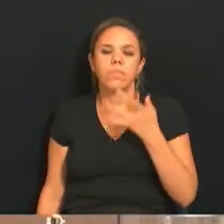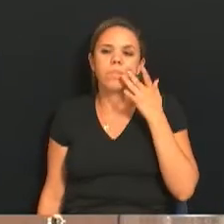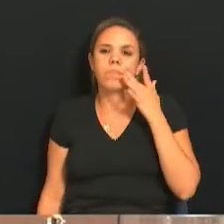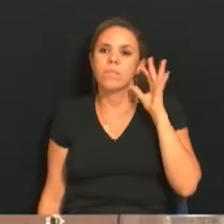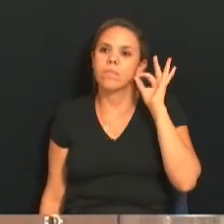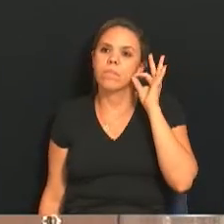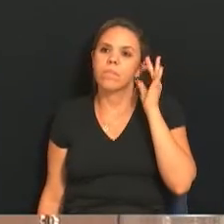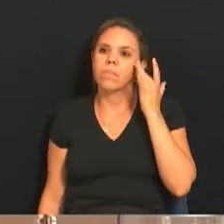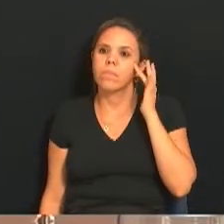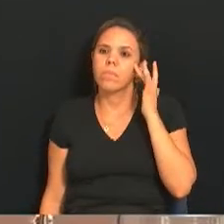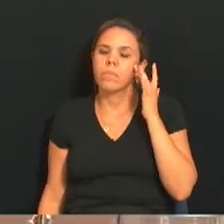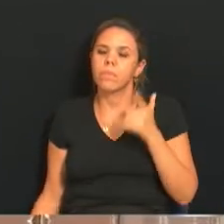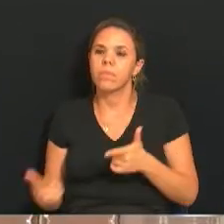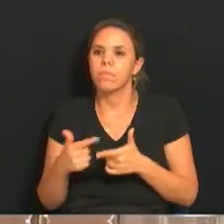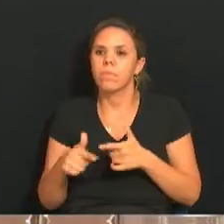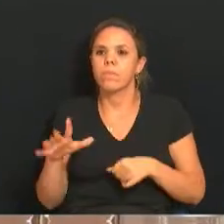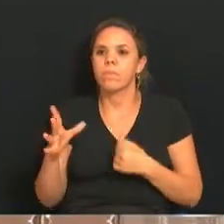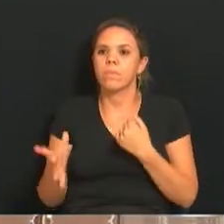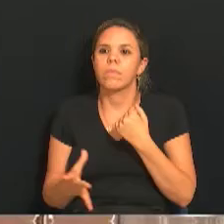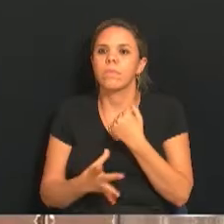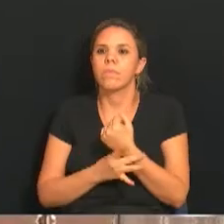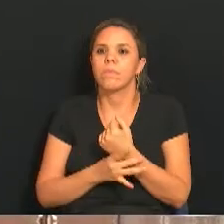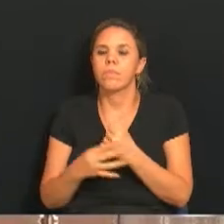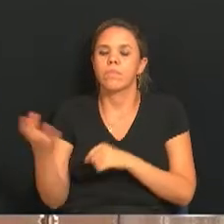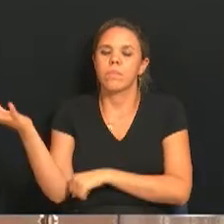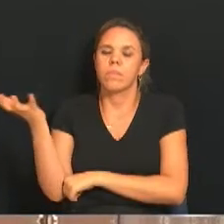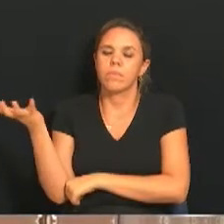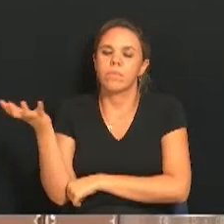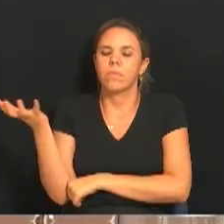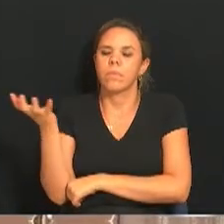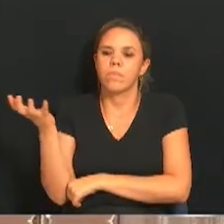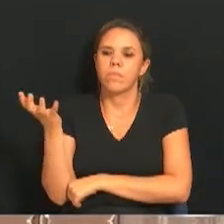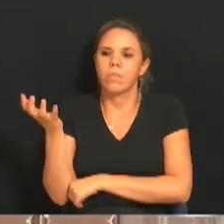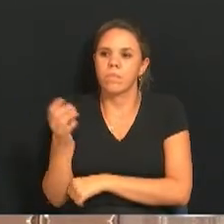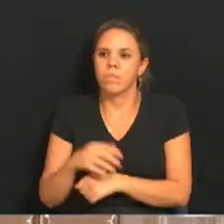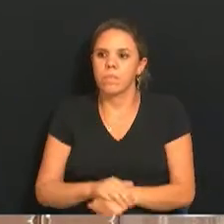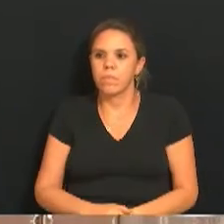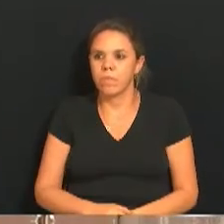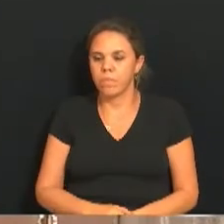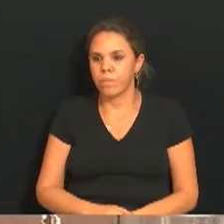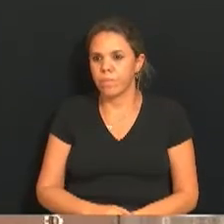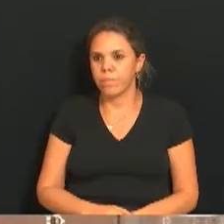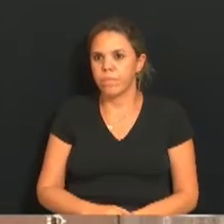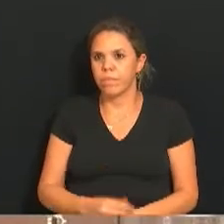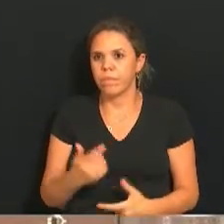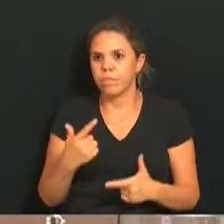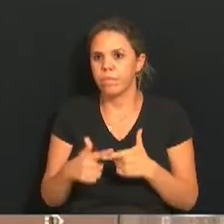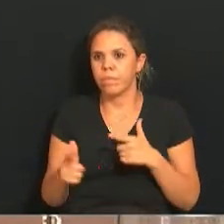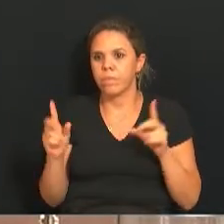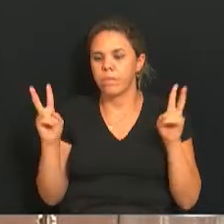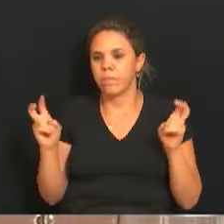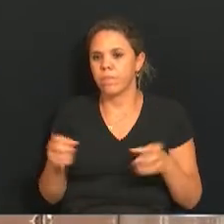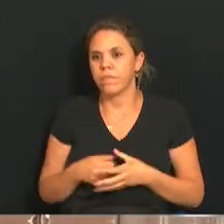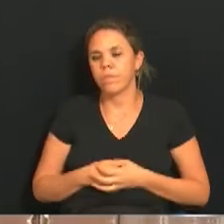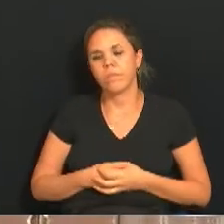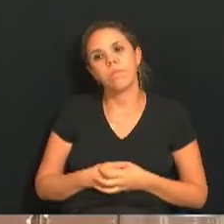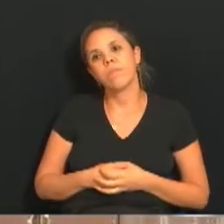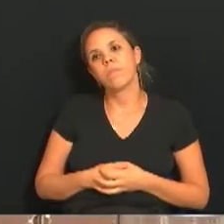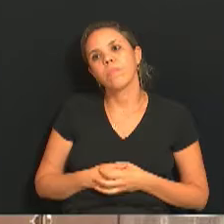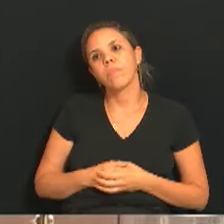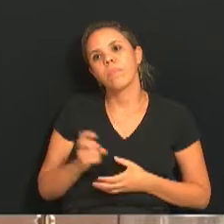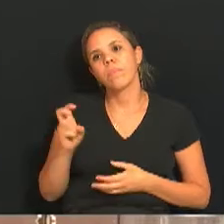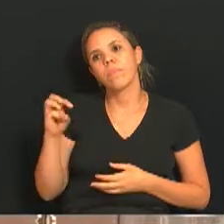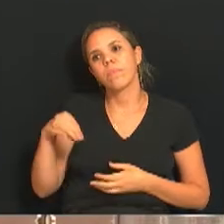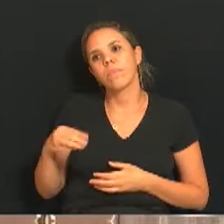hoje da problemática do morador de rua na cidade de Campinas, né, da complexidade que é esse assunto. Se puderem, em 5 minutos,